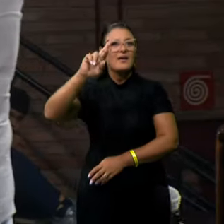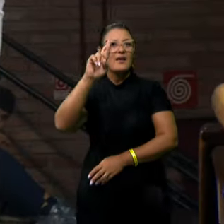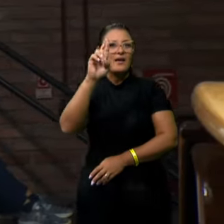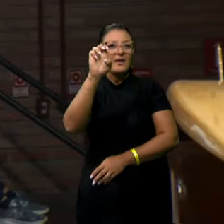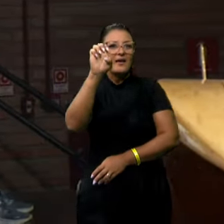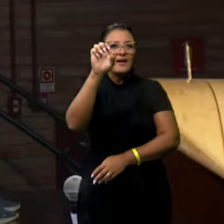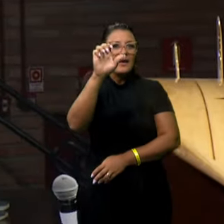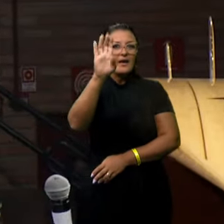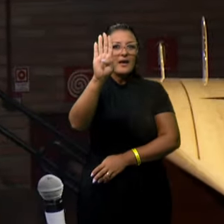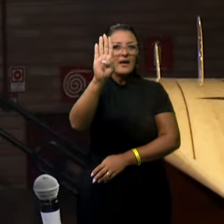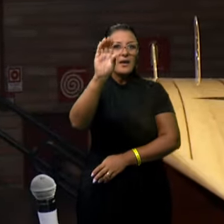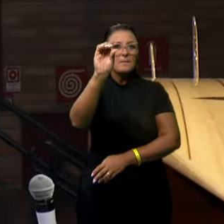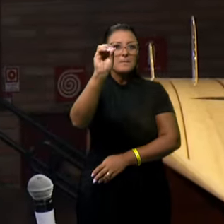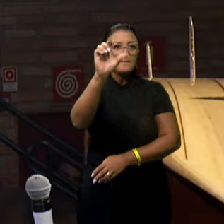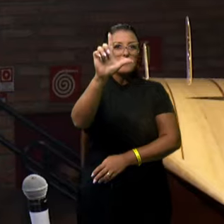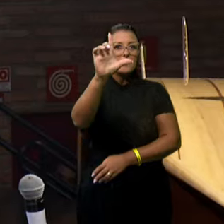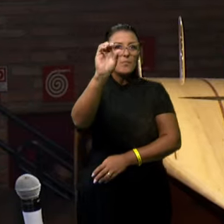bem-vindo